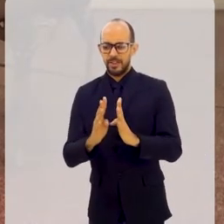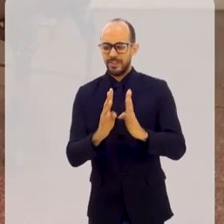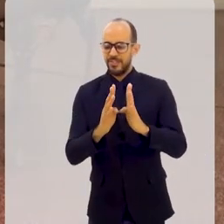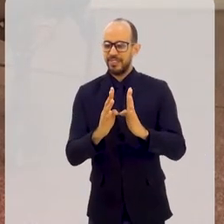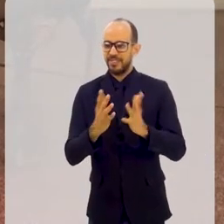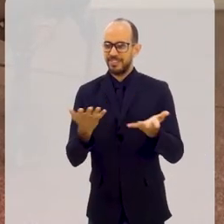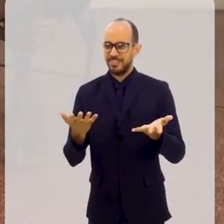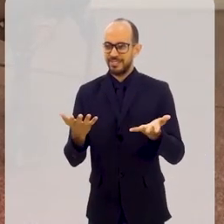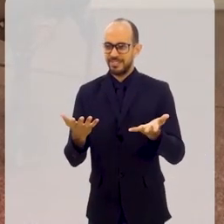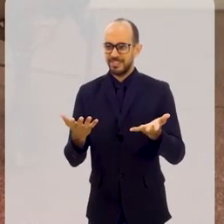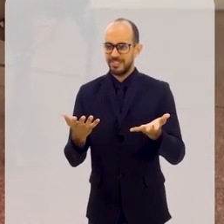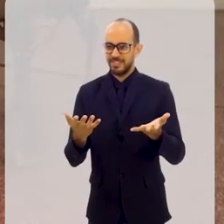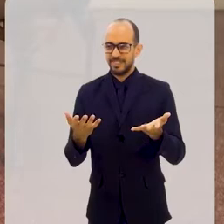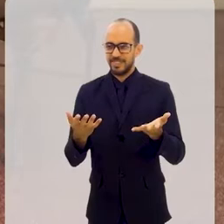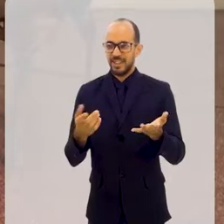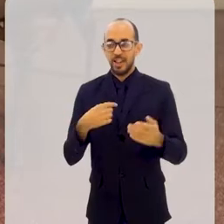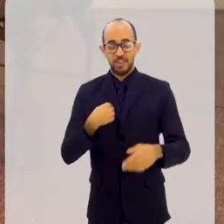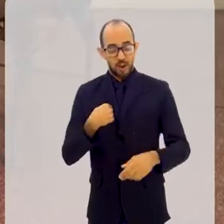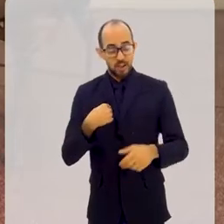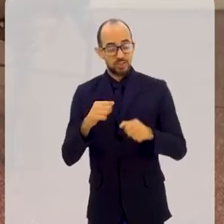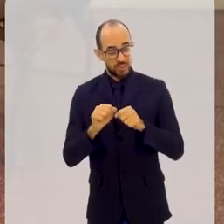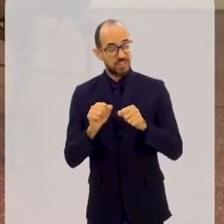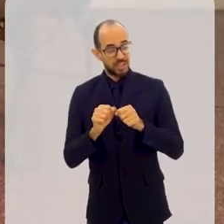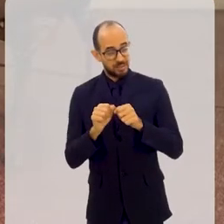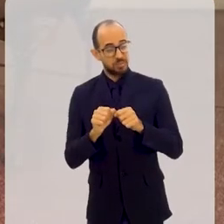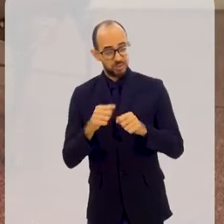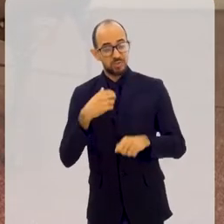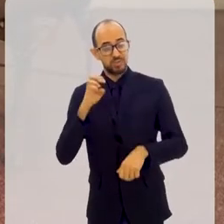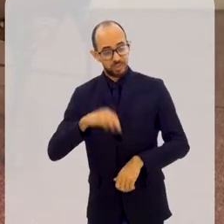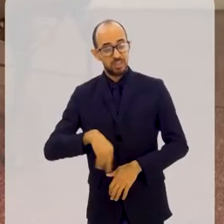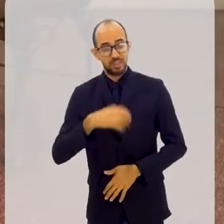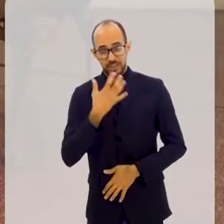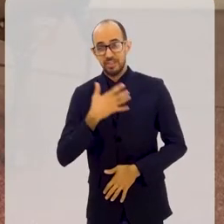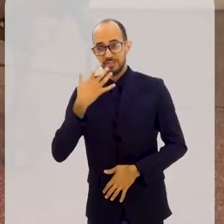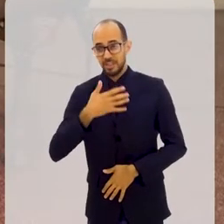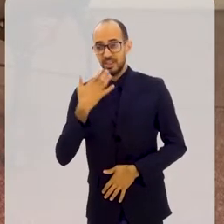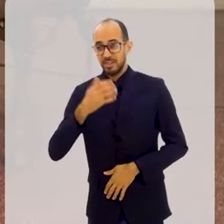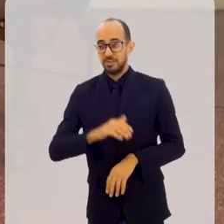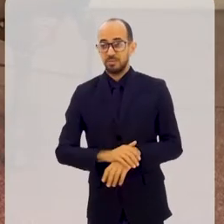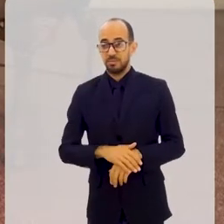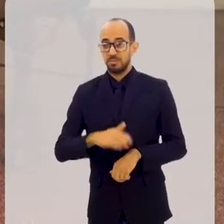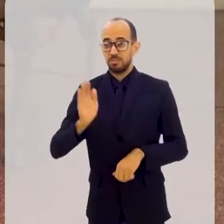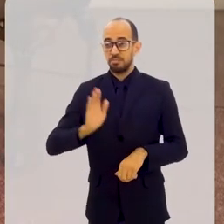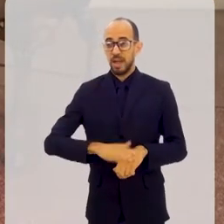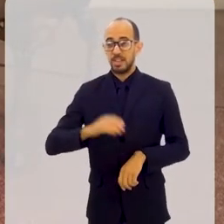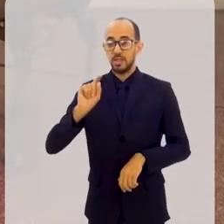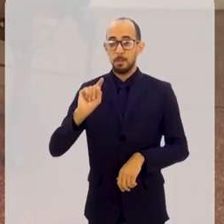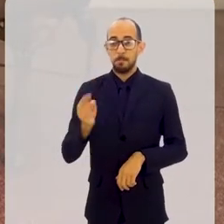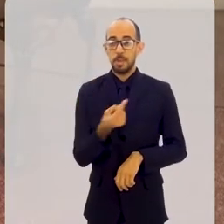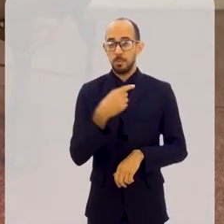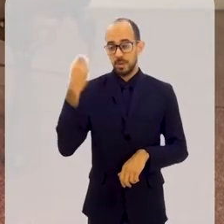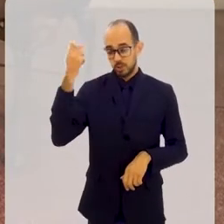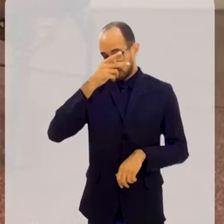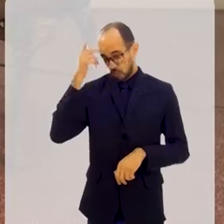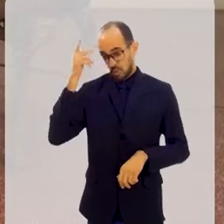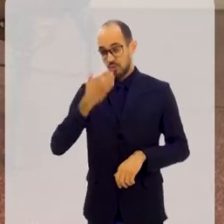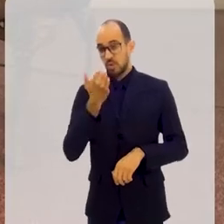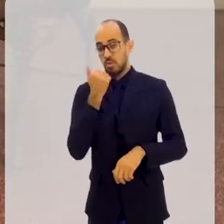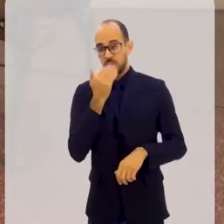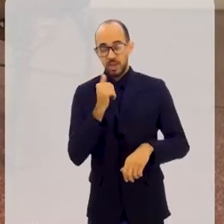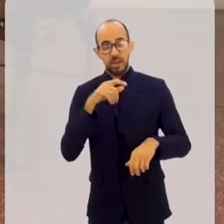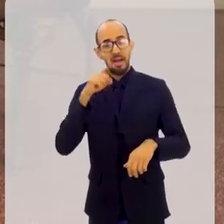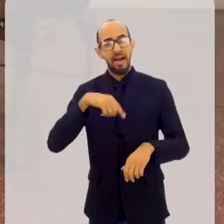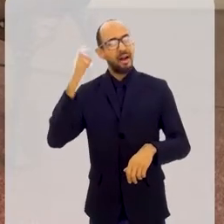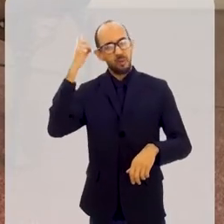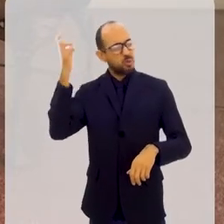fórmulas dançando mais que mil pessoas para comer boi pé de cantor para cantar